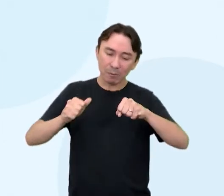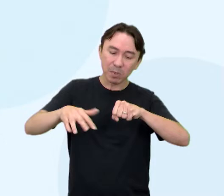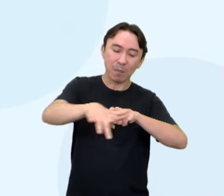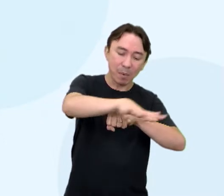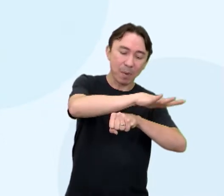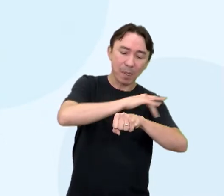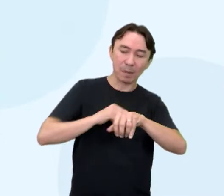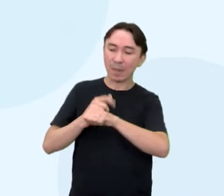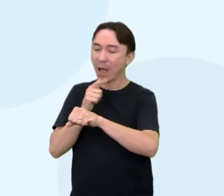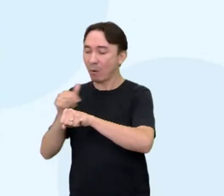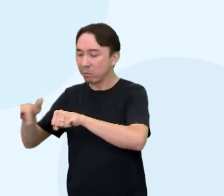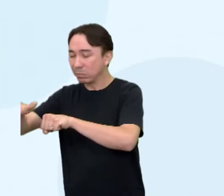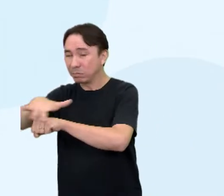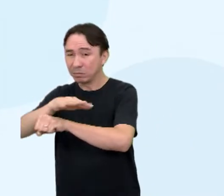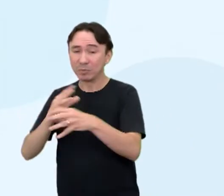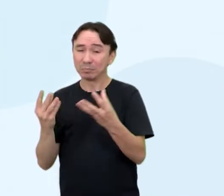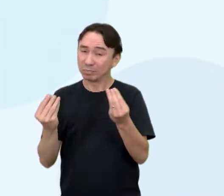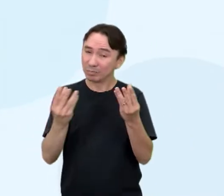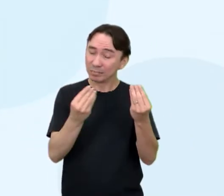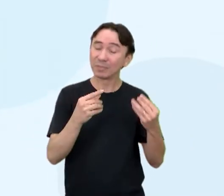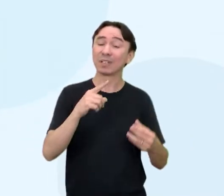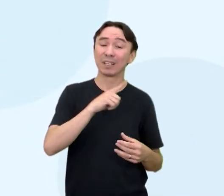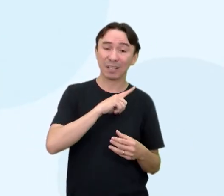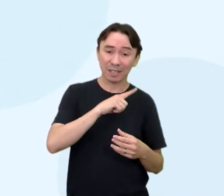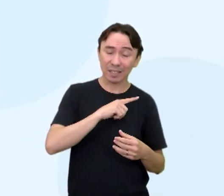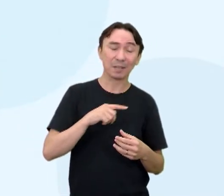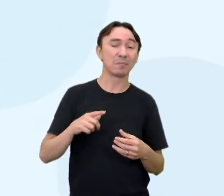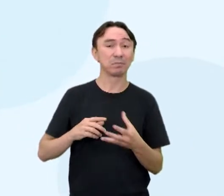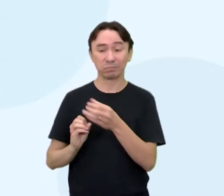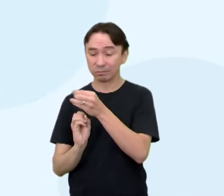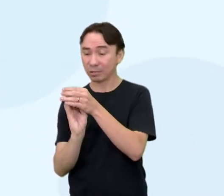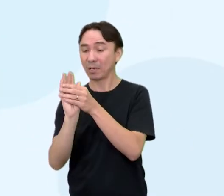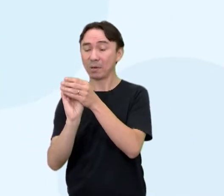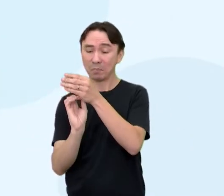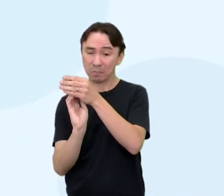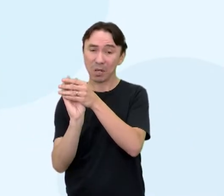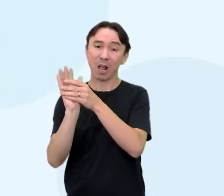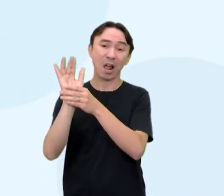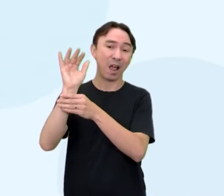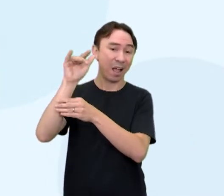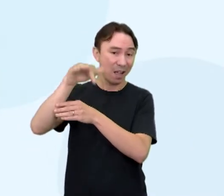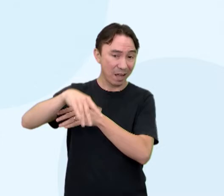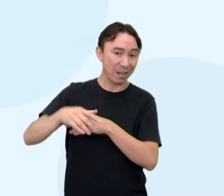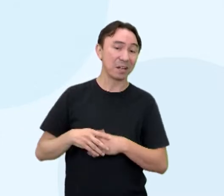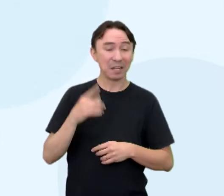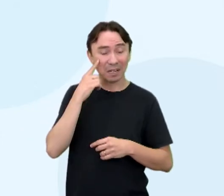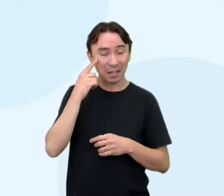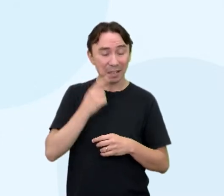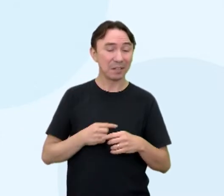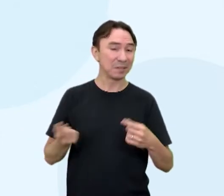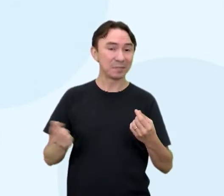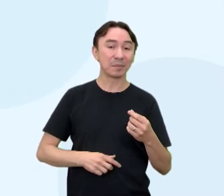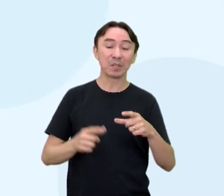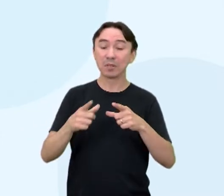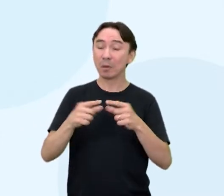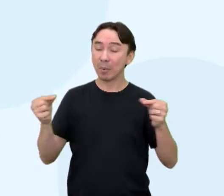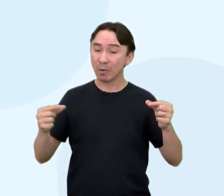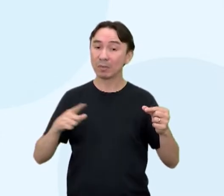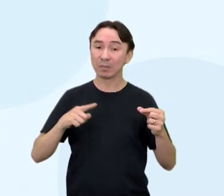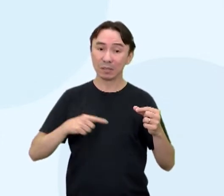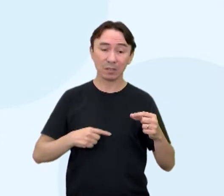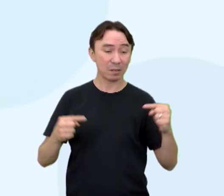né? E a gente observa aqui na região aí do Japão ao encontro aí de 3 placas tectônicas, né? Também na região